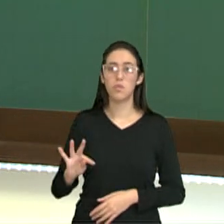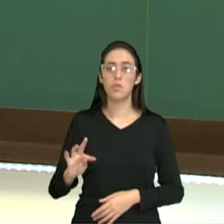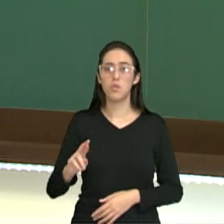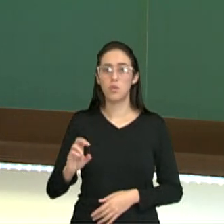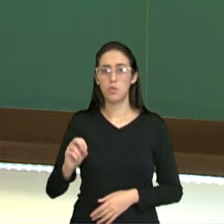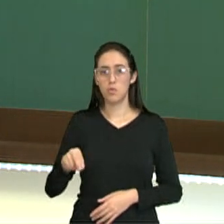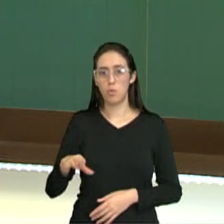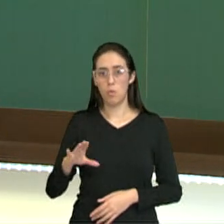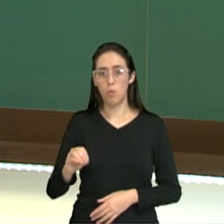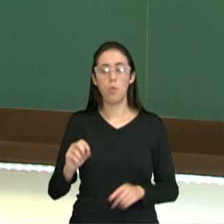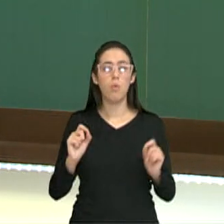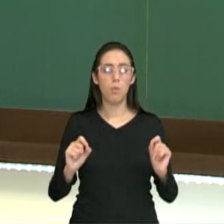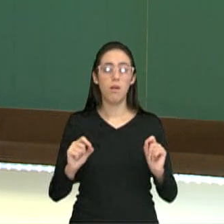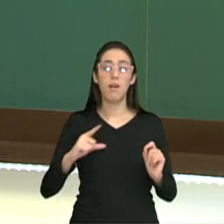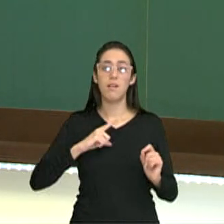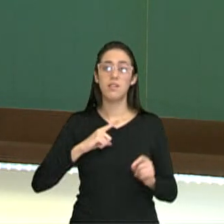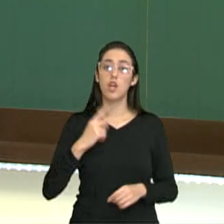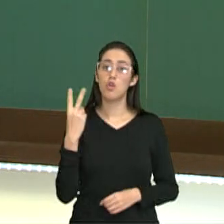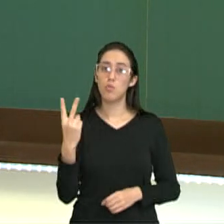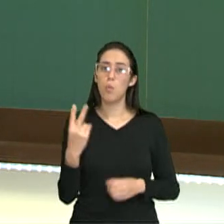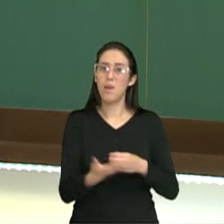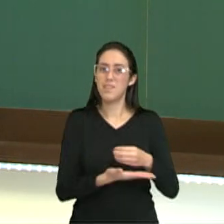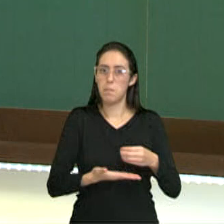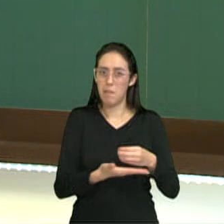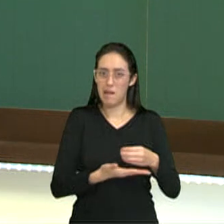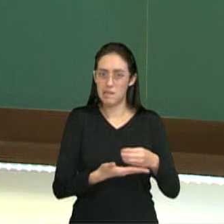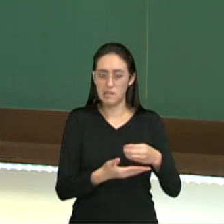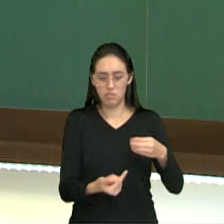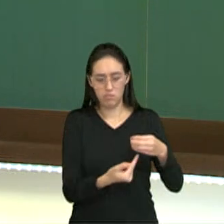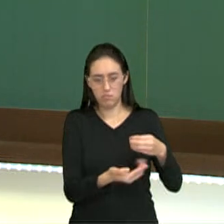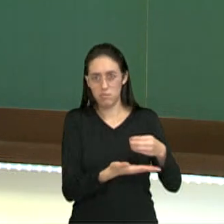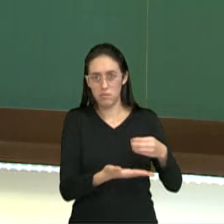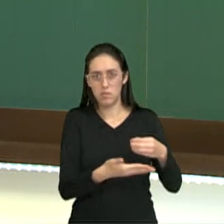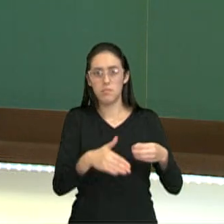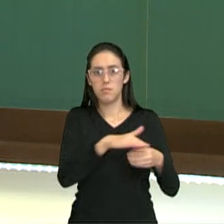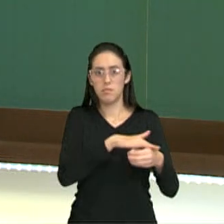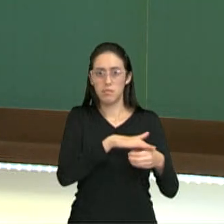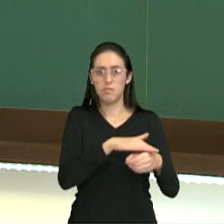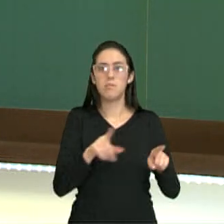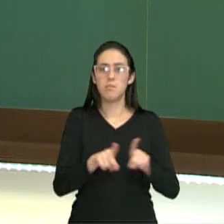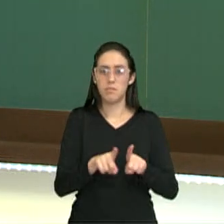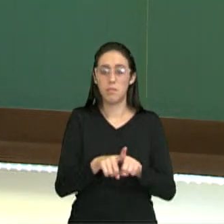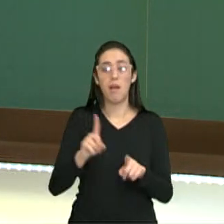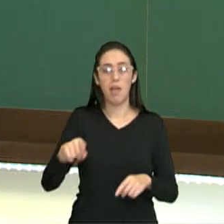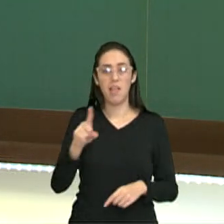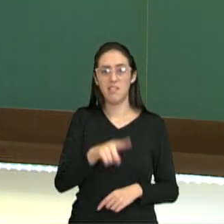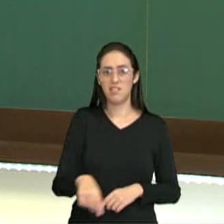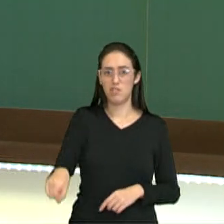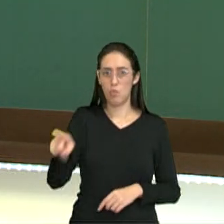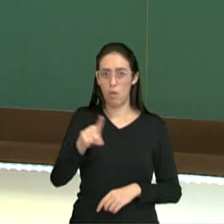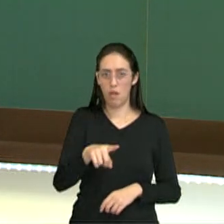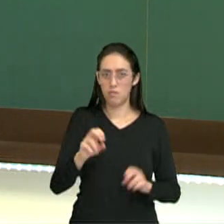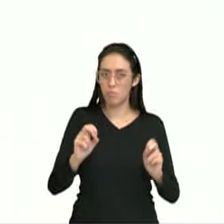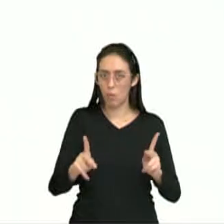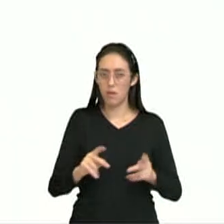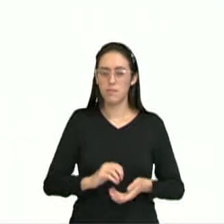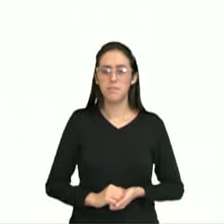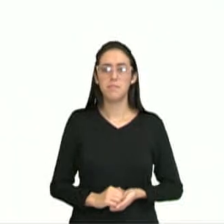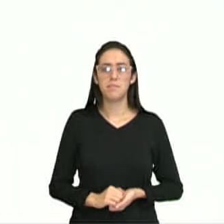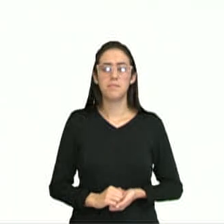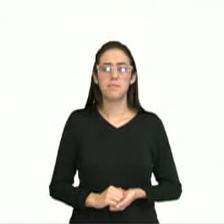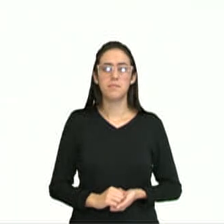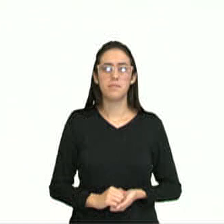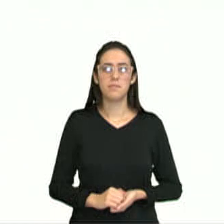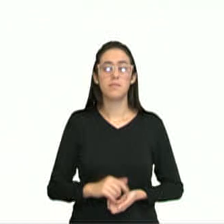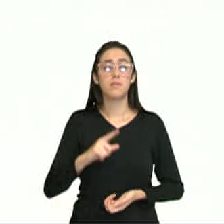destacamos que nós vamos ter duas bases, uma base maior e uma base menor, ambas circulares. Tranquilo?